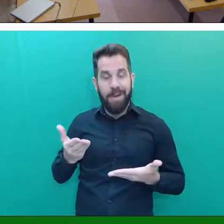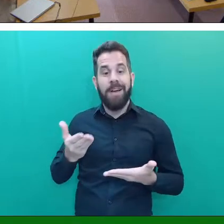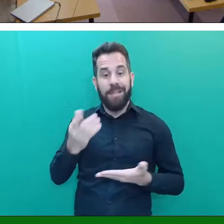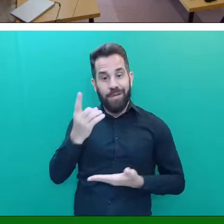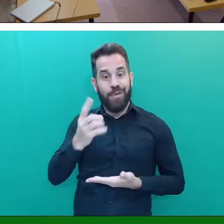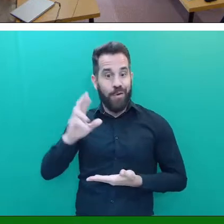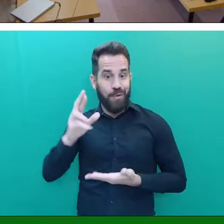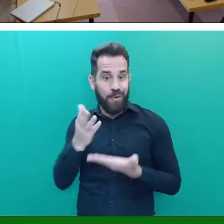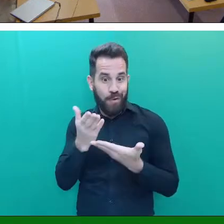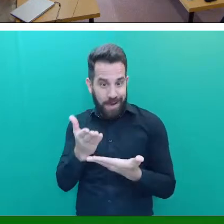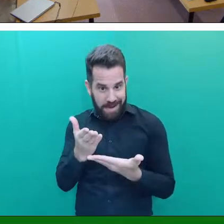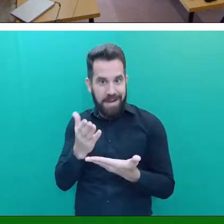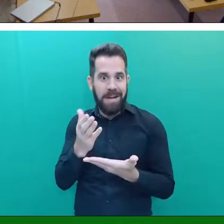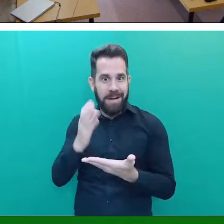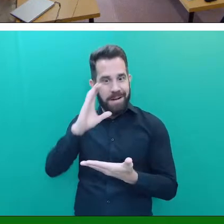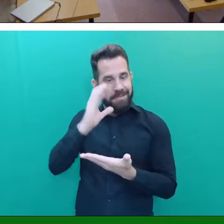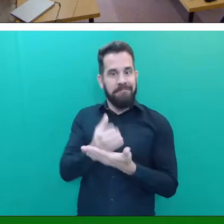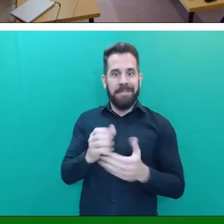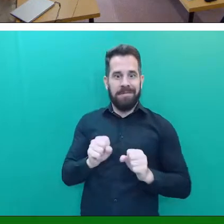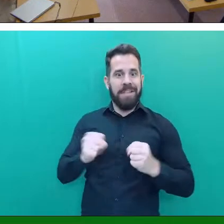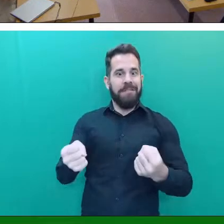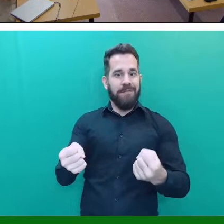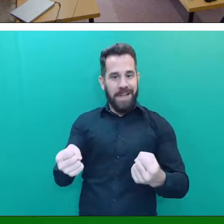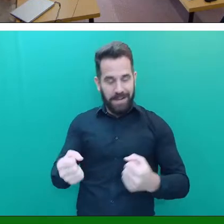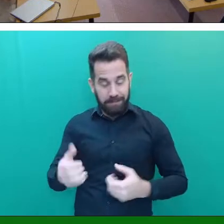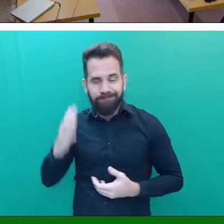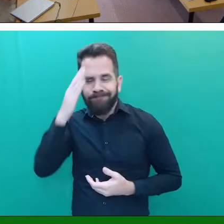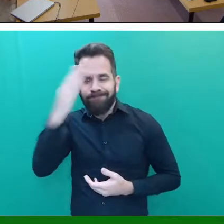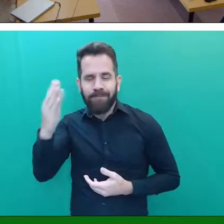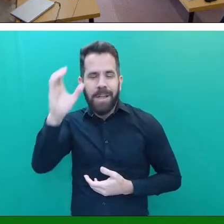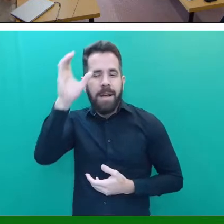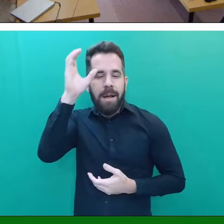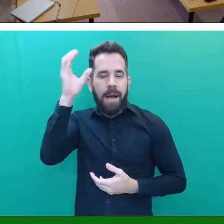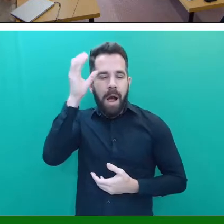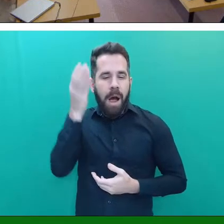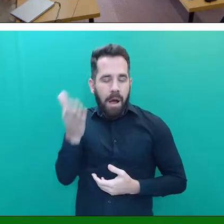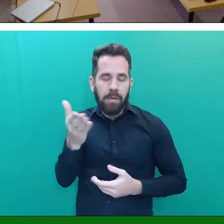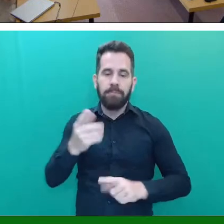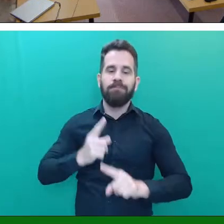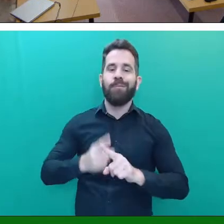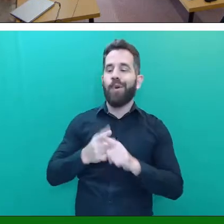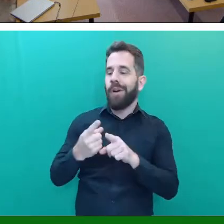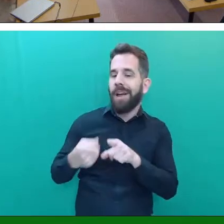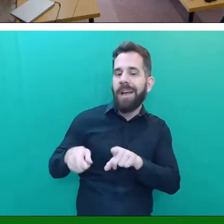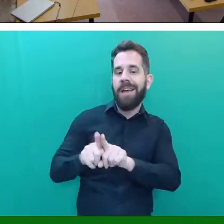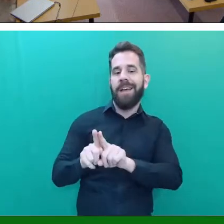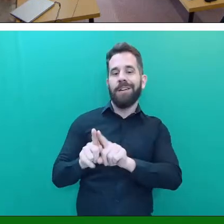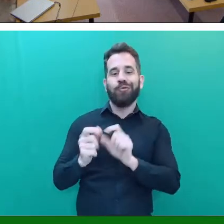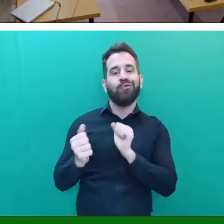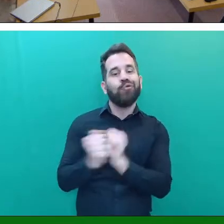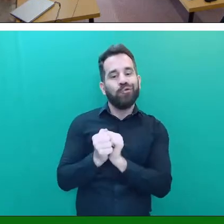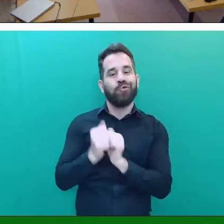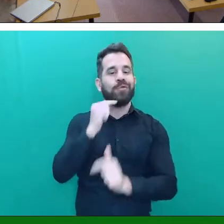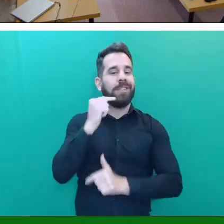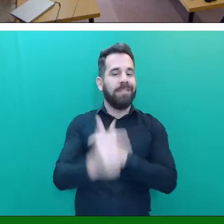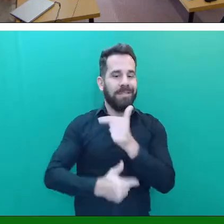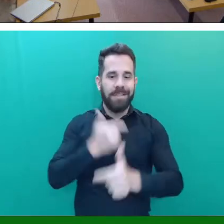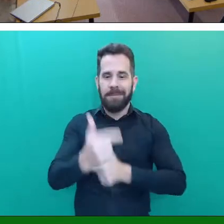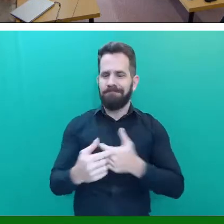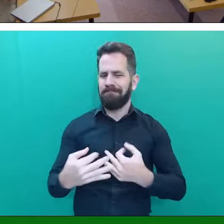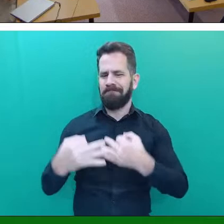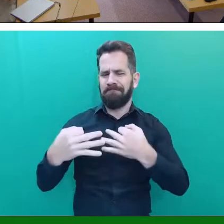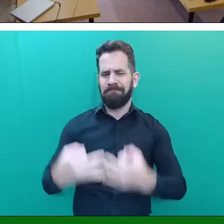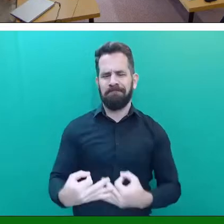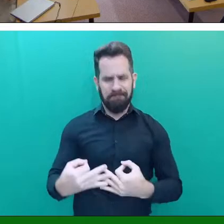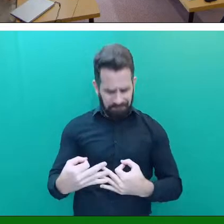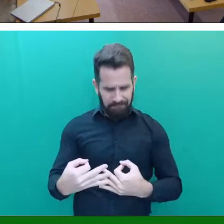agradecer muito, Carlos, né, porque foi uma tutela muito fácil. A gente, no momento de grupo, se